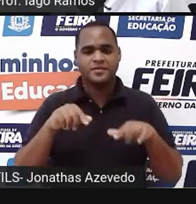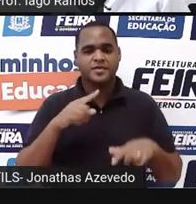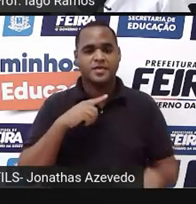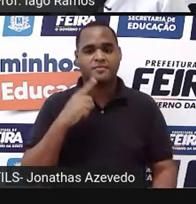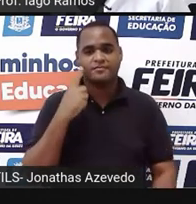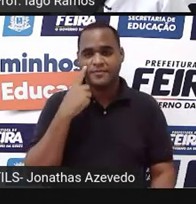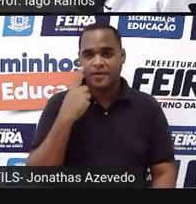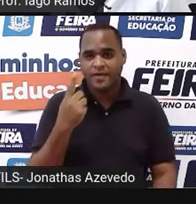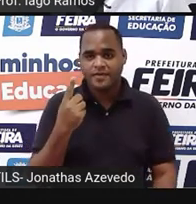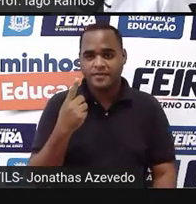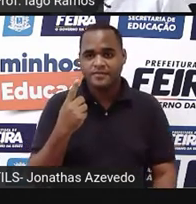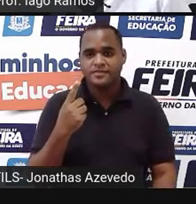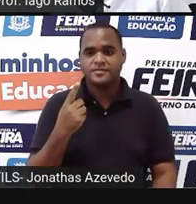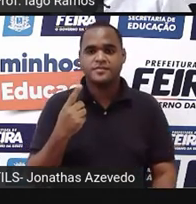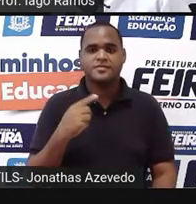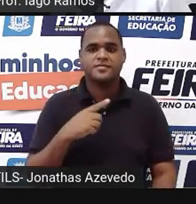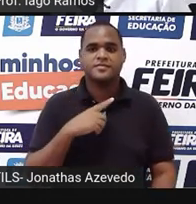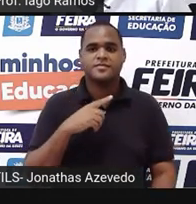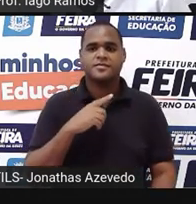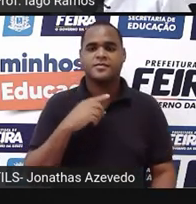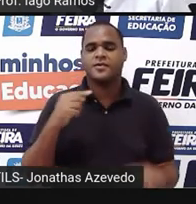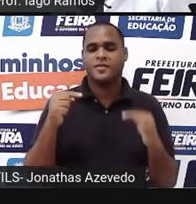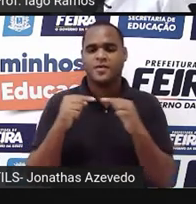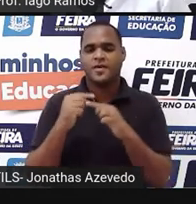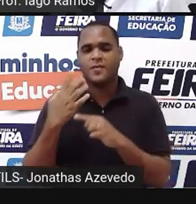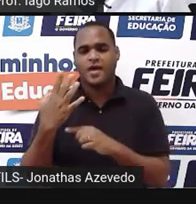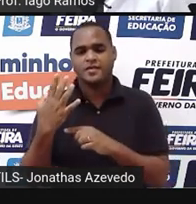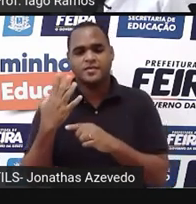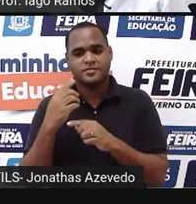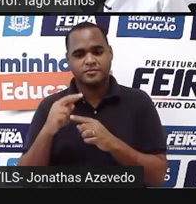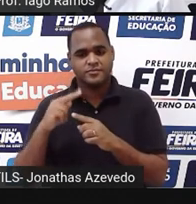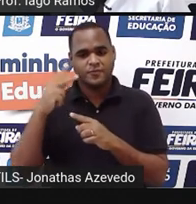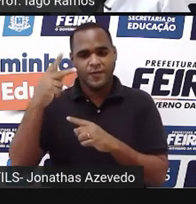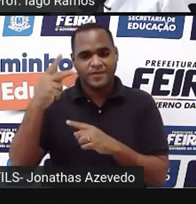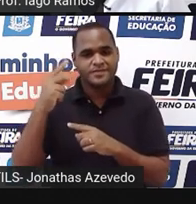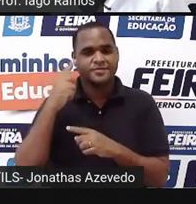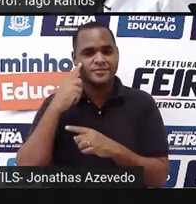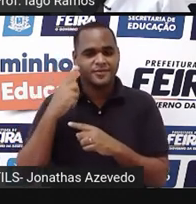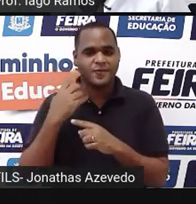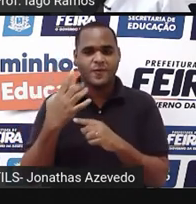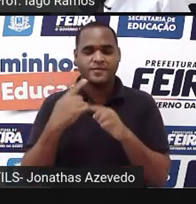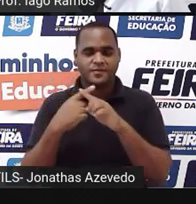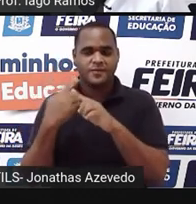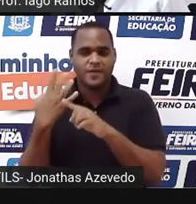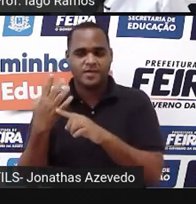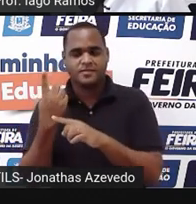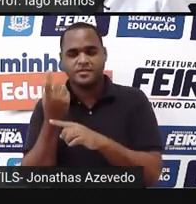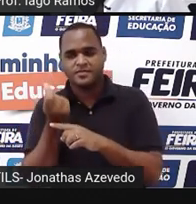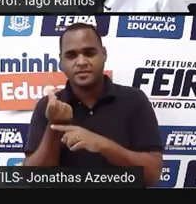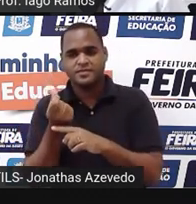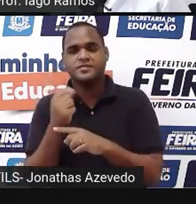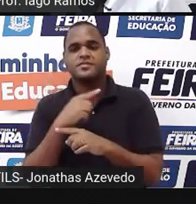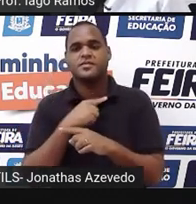Aqui, ó. Vamos lá. 4 elevado a 2 dentro da raiz é 4 vezes 4, que dá